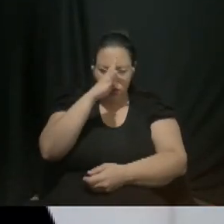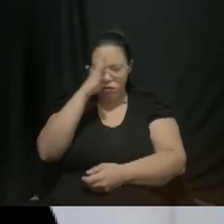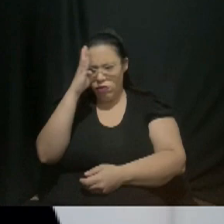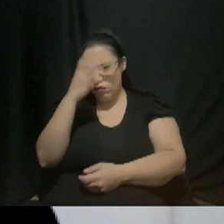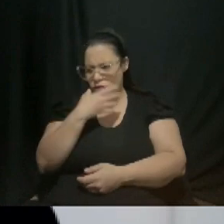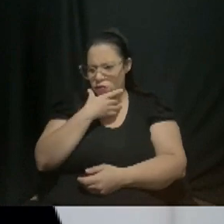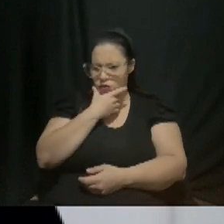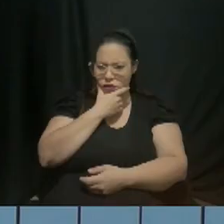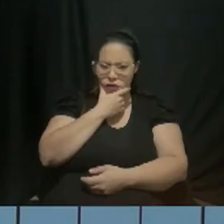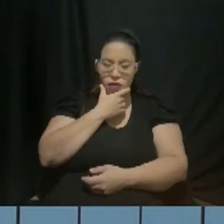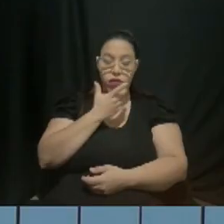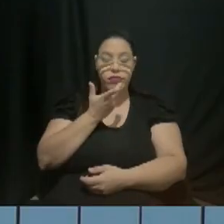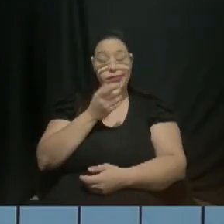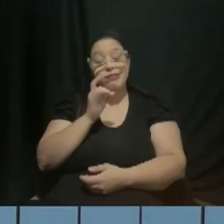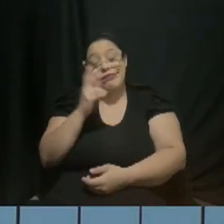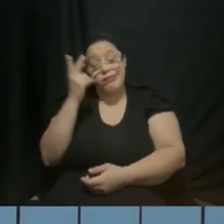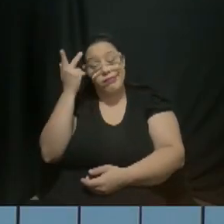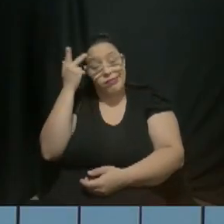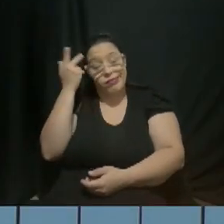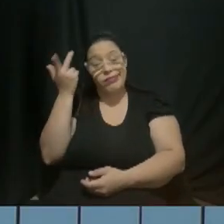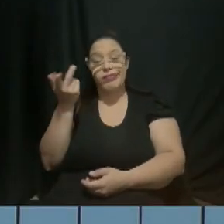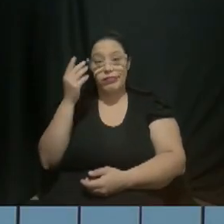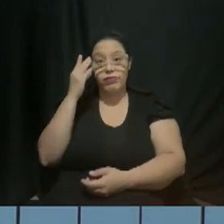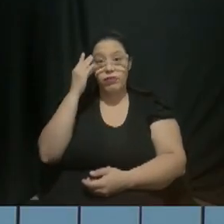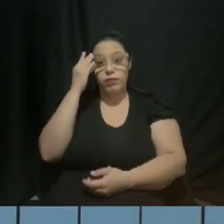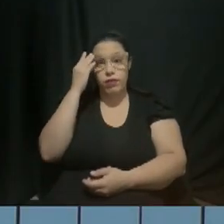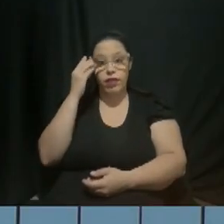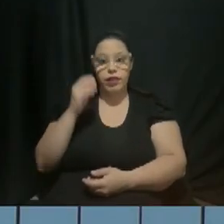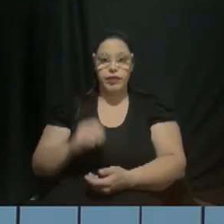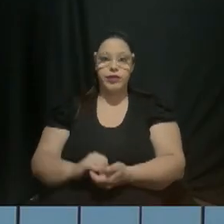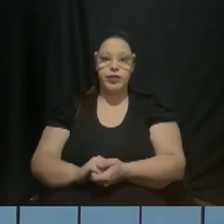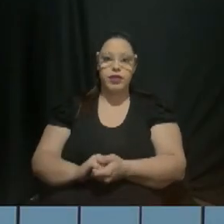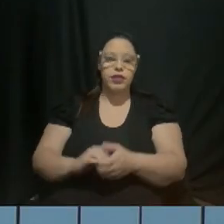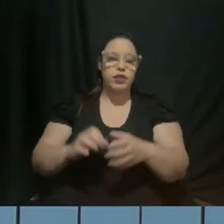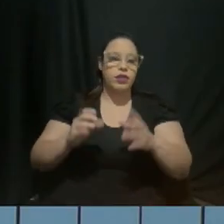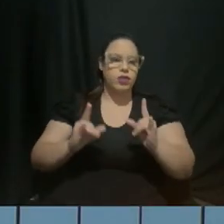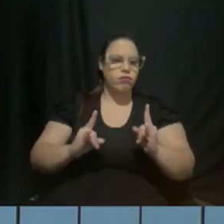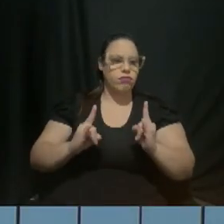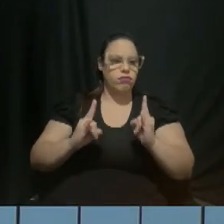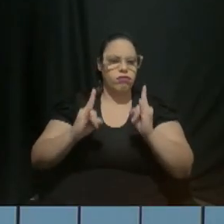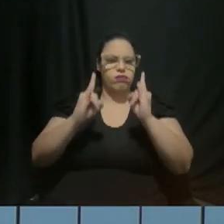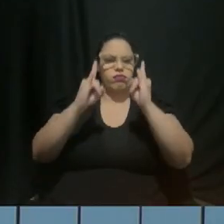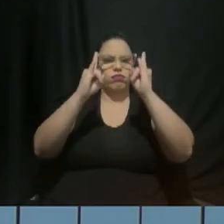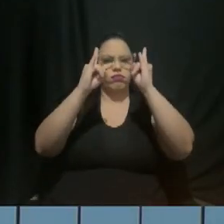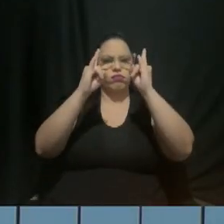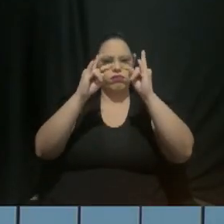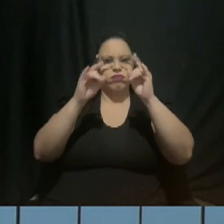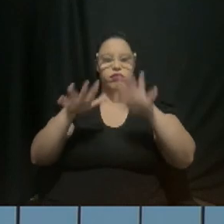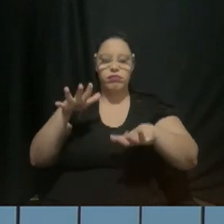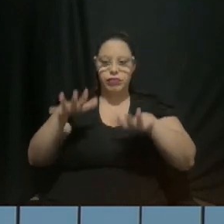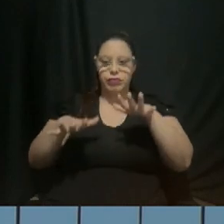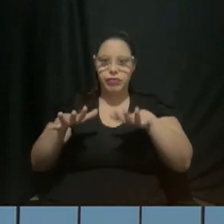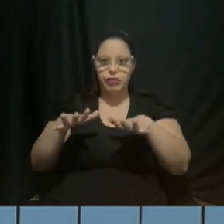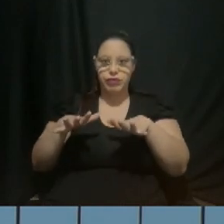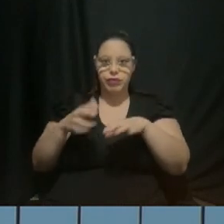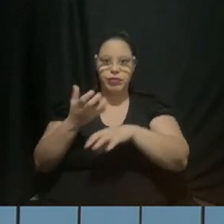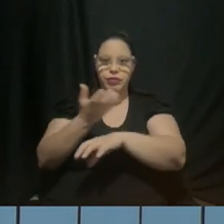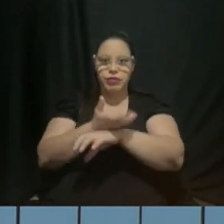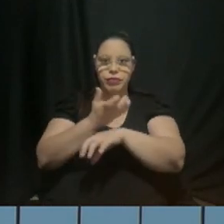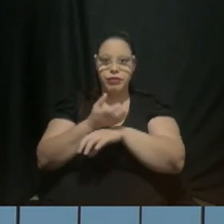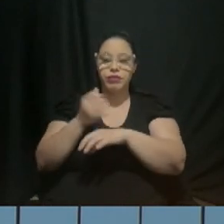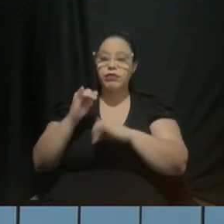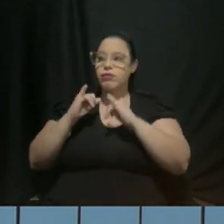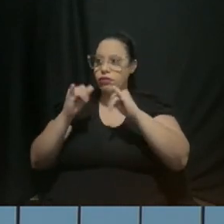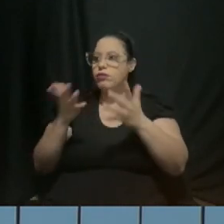mesmo. Inclusive as estruturas, pelo menos nas matérias que repercutiram esse fato, disseram que as